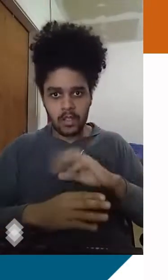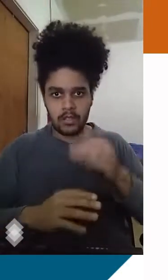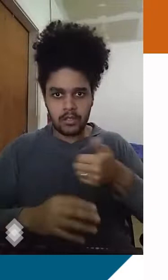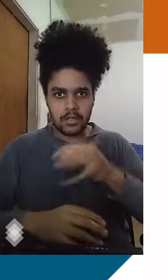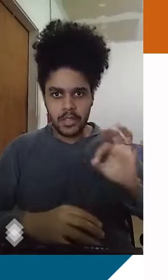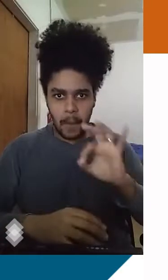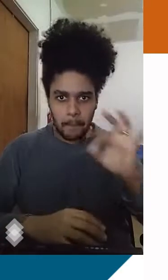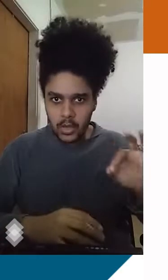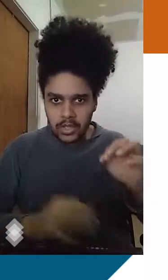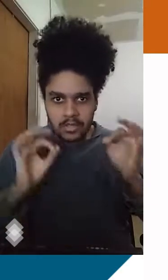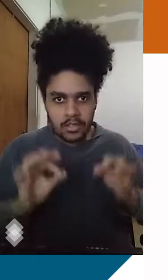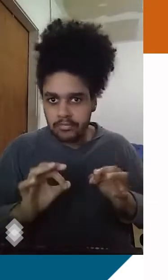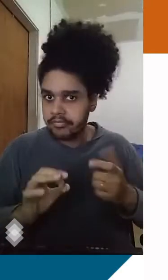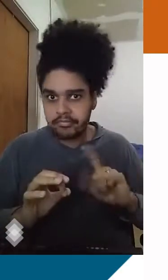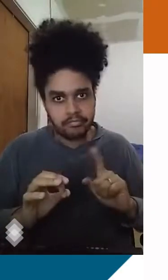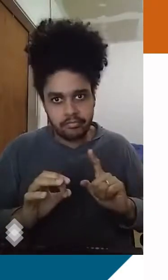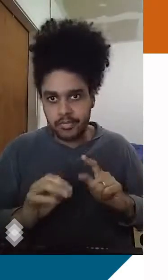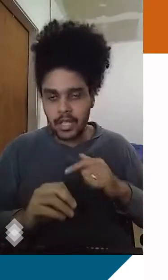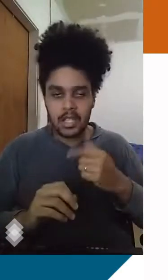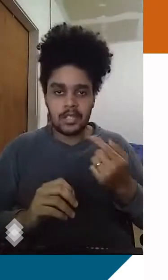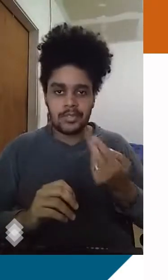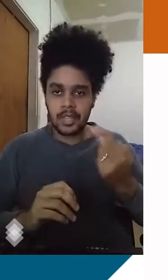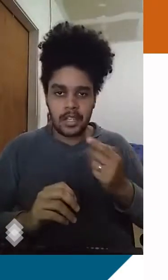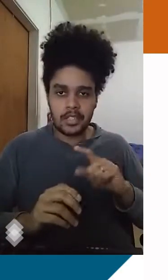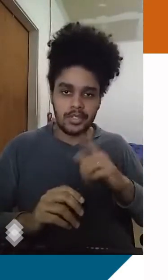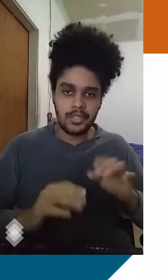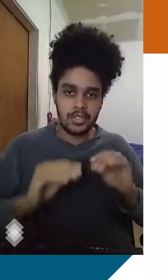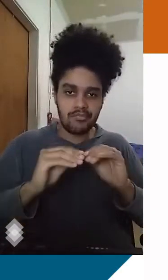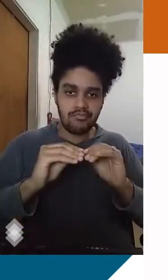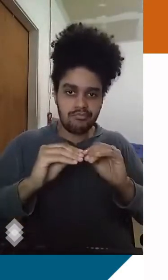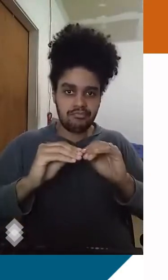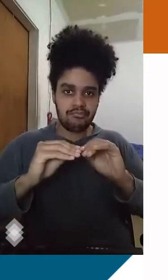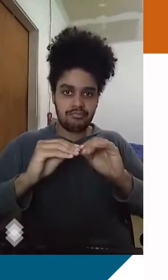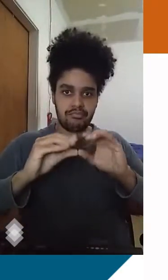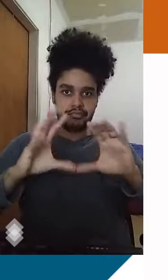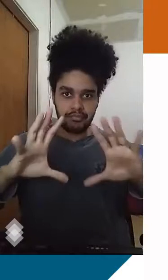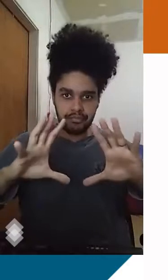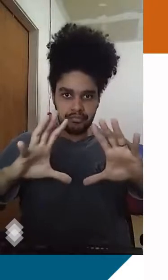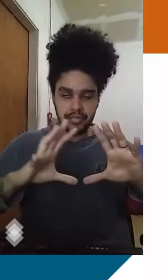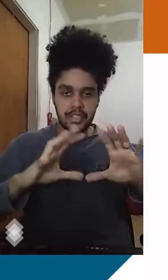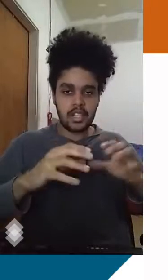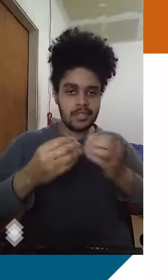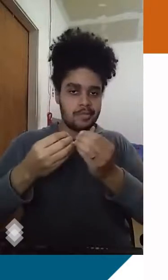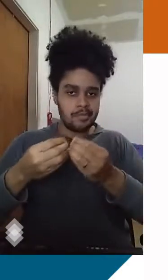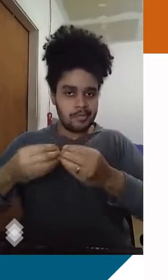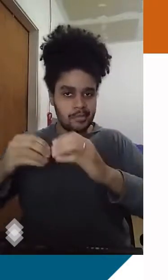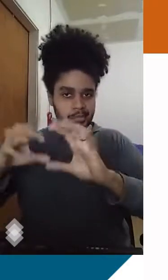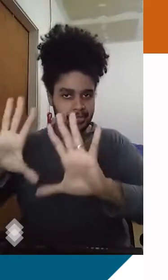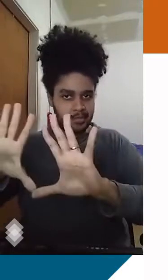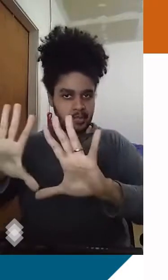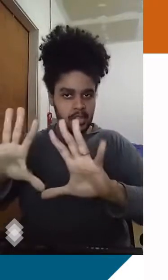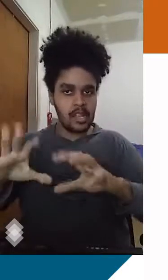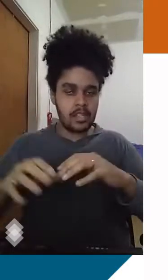plano. Isso vai dar 100% certo? Não vai dar, né? A gente estica a Terra dentro de um